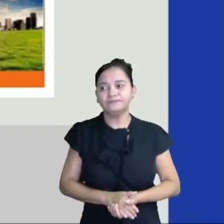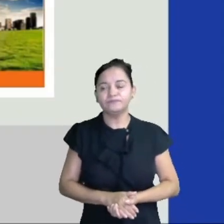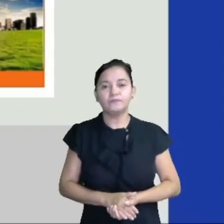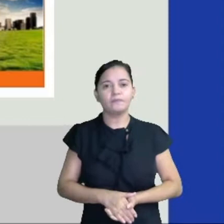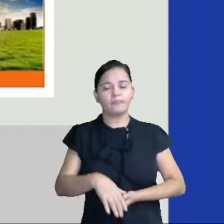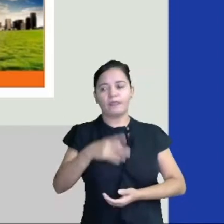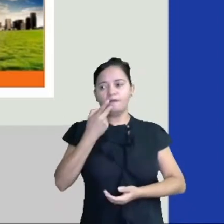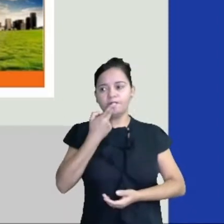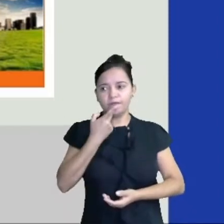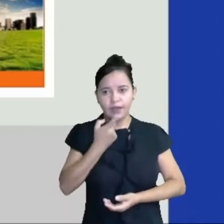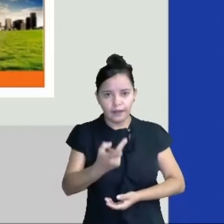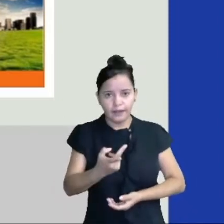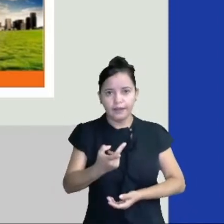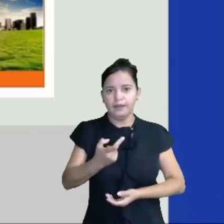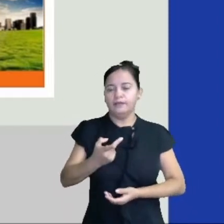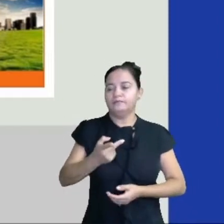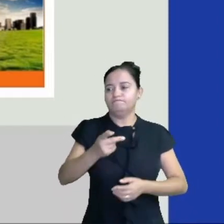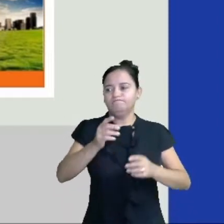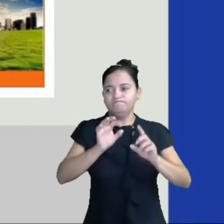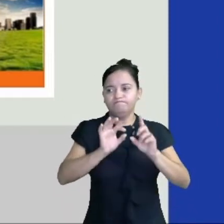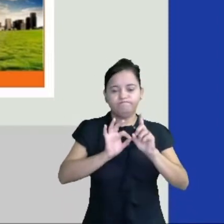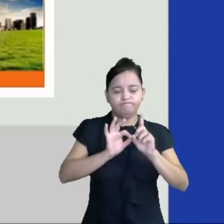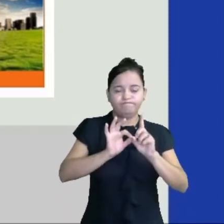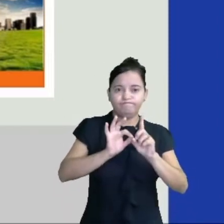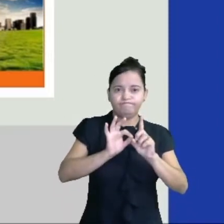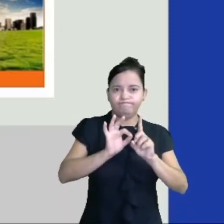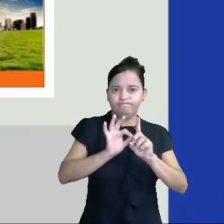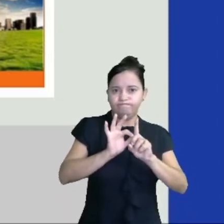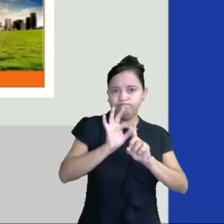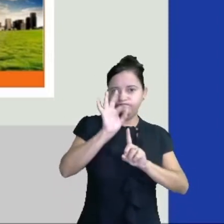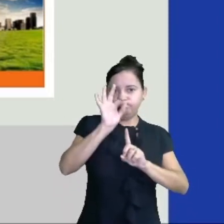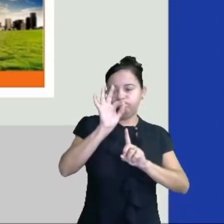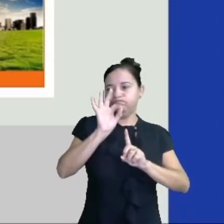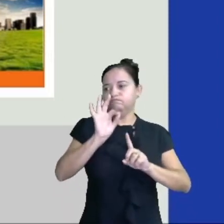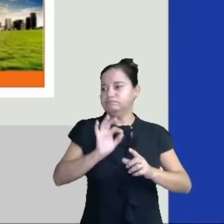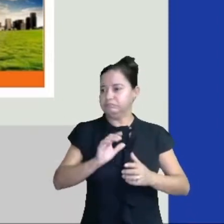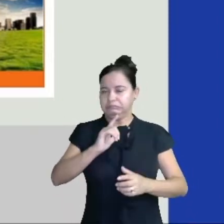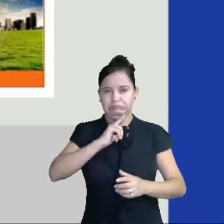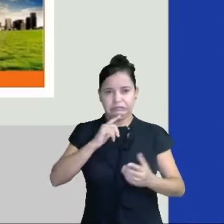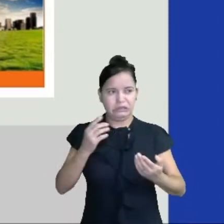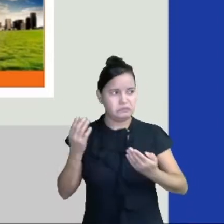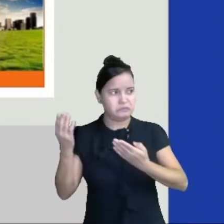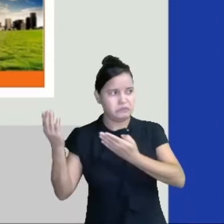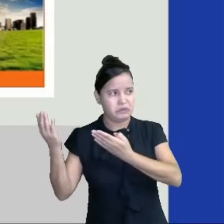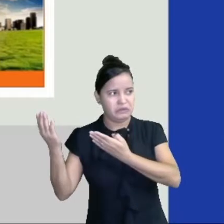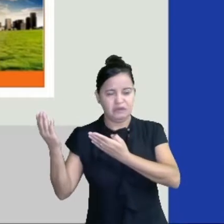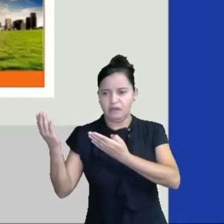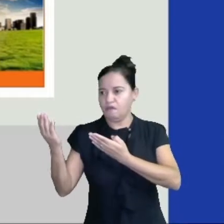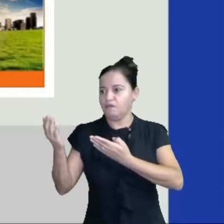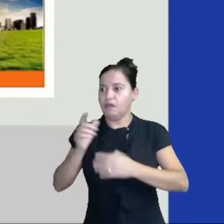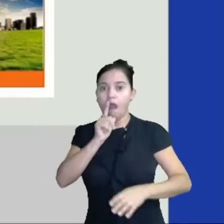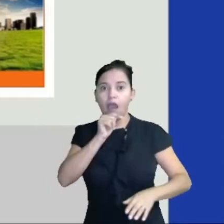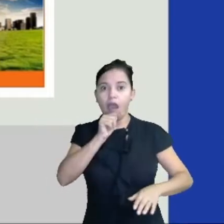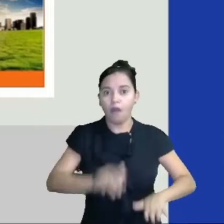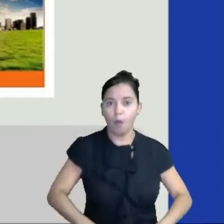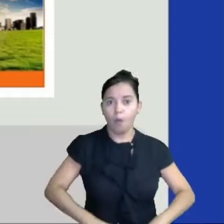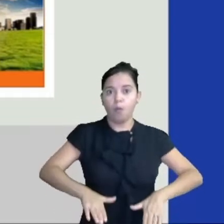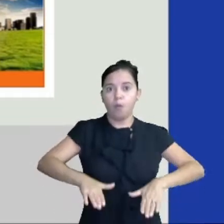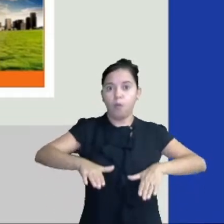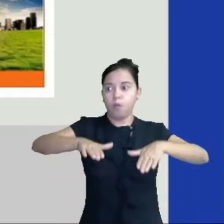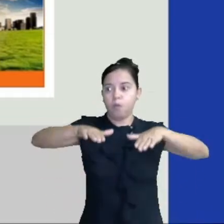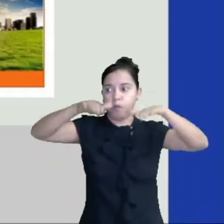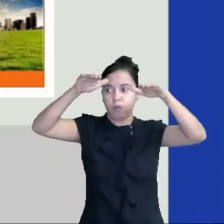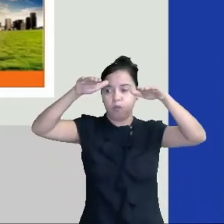de desertificação, aumento de alguns fenômenos climáticos como furacões, aumento do nível do mar,